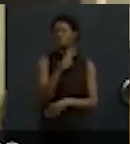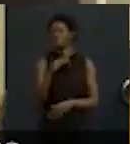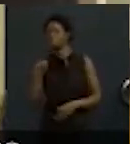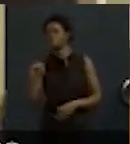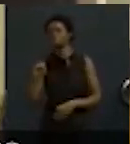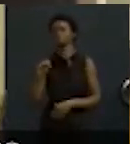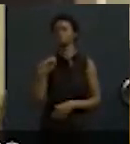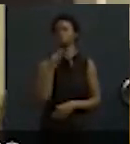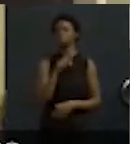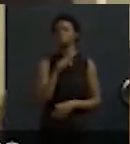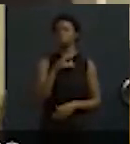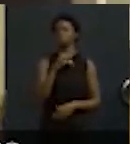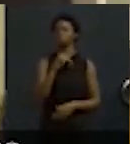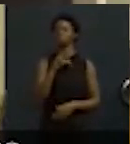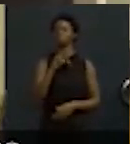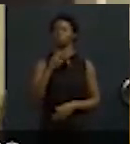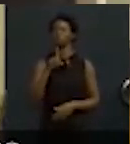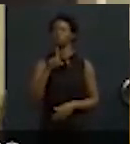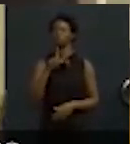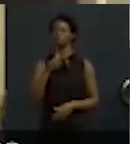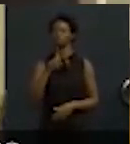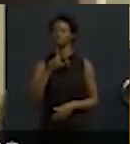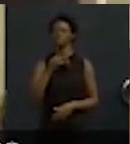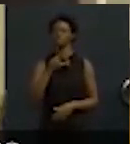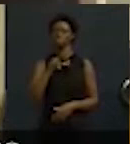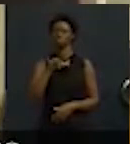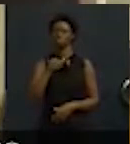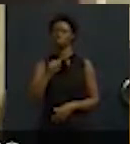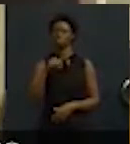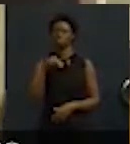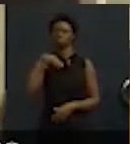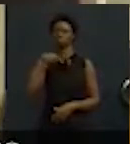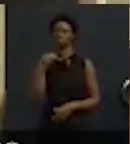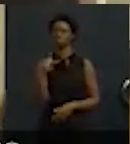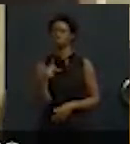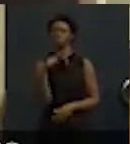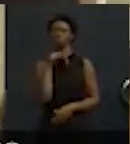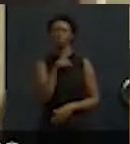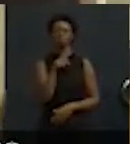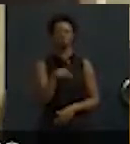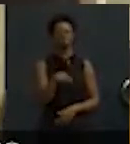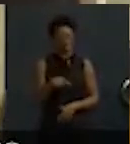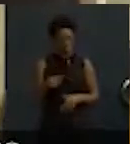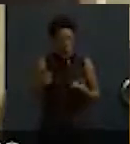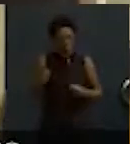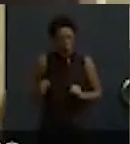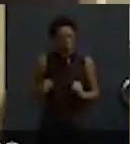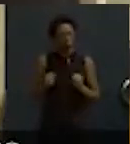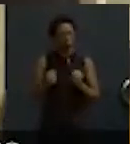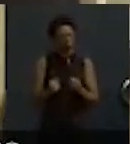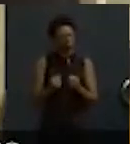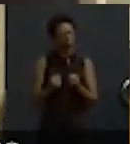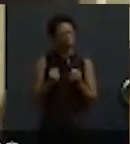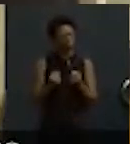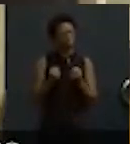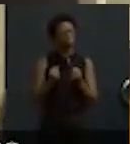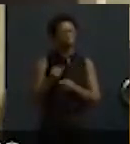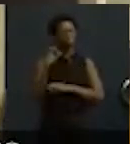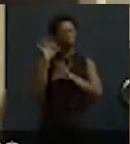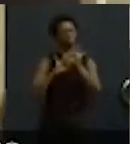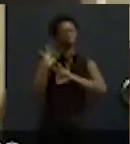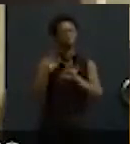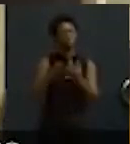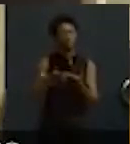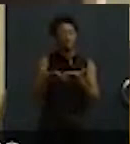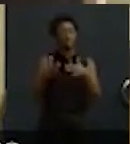Geral do Ministério Público e um dos mais engajados implementadores do projeto Integra